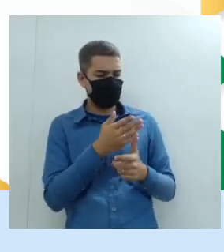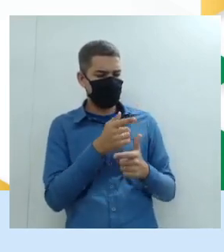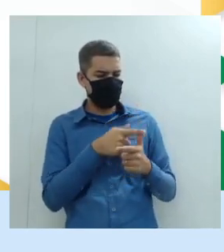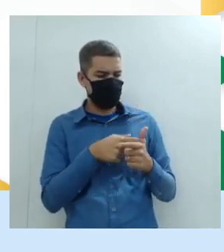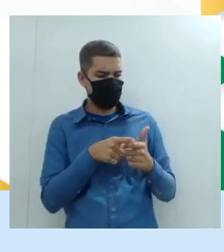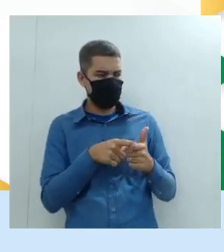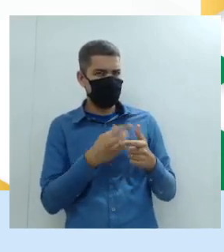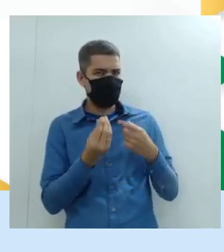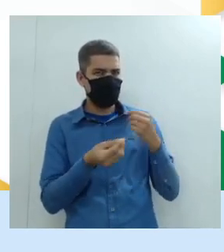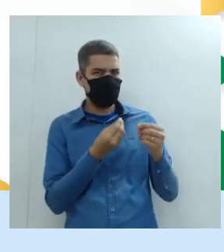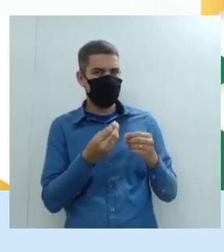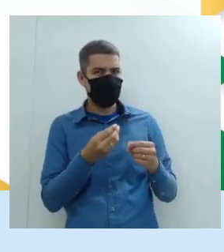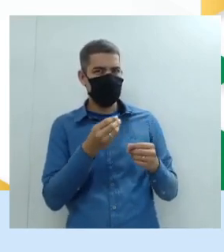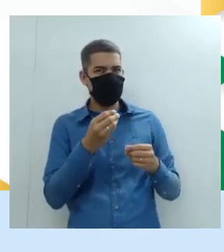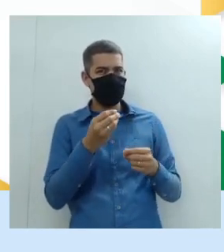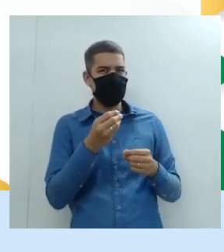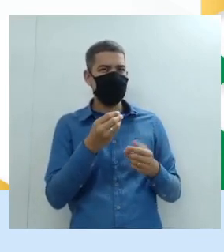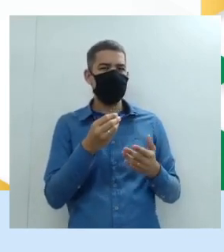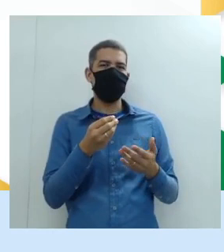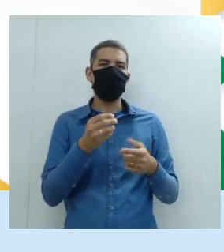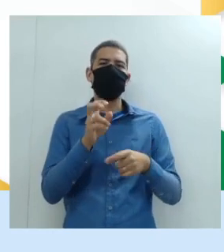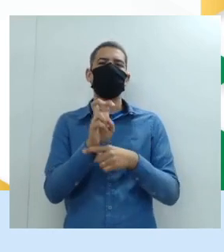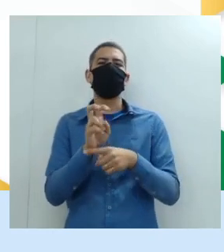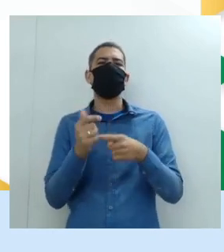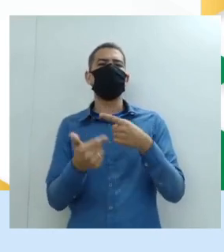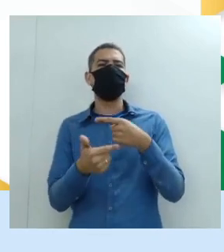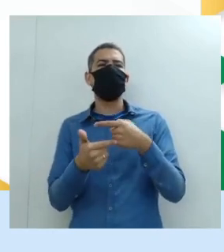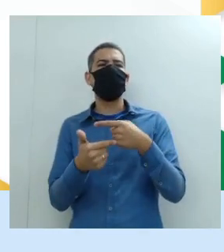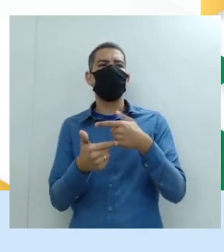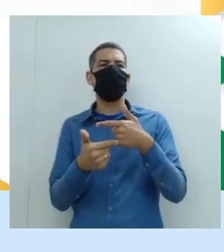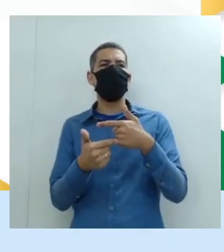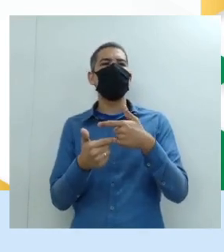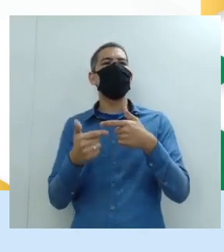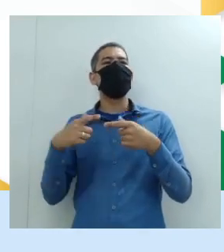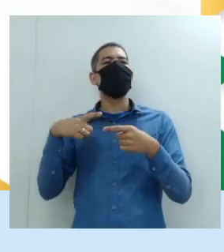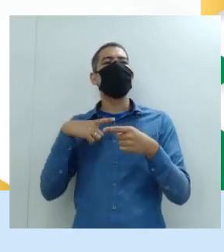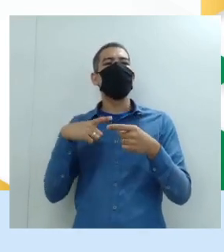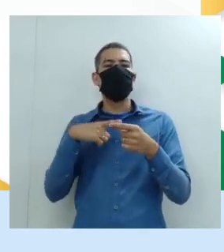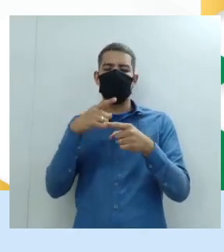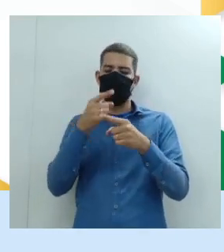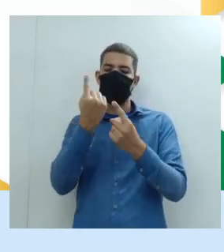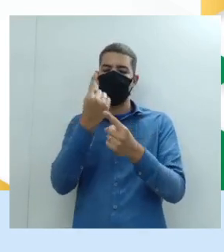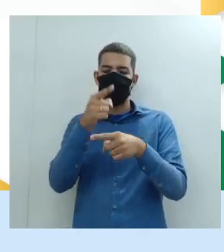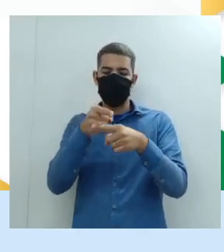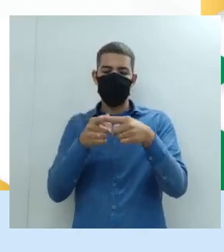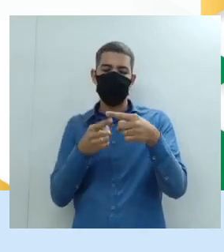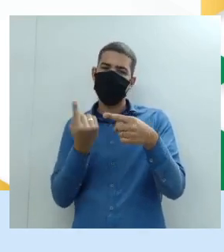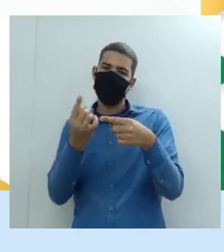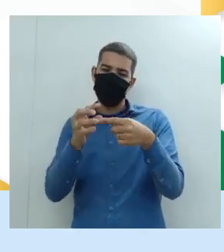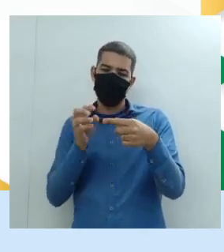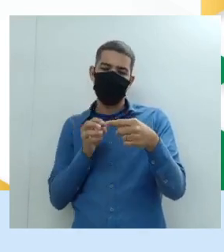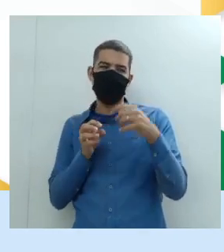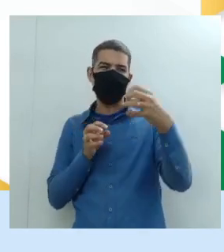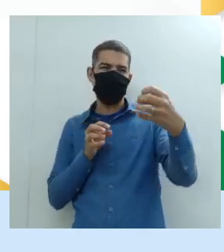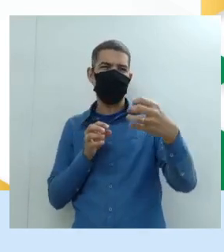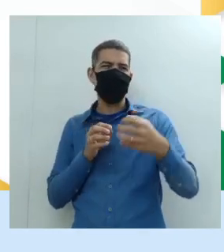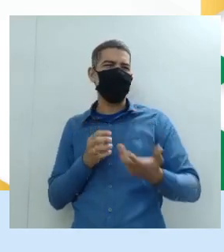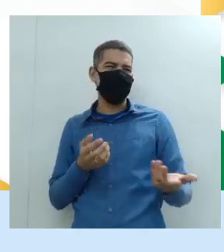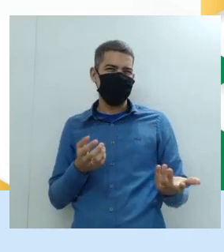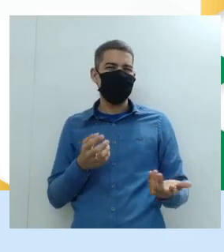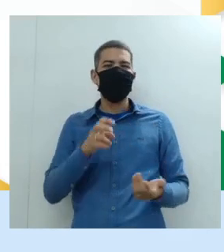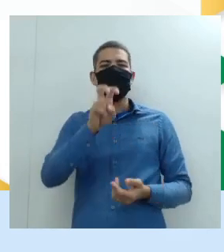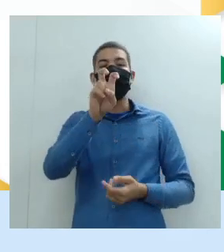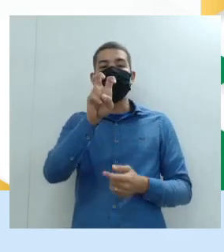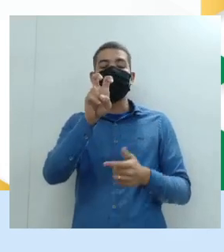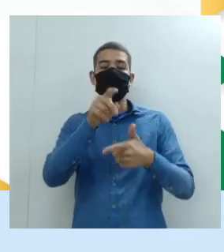fica não. Cada um vai receber 2 docinhos e eles vão ter que partir um desses aí ao meio. Simples assim, ó. Quanto é 5 dividido por